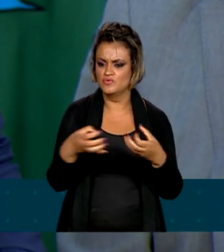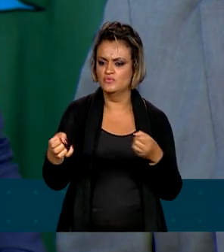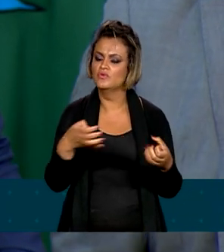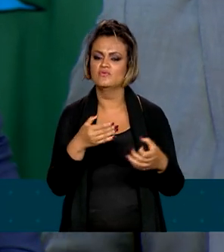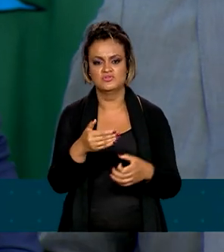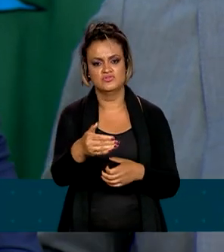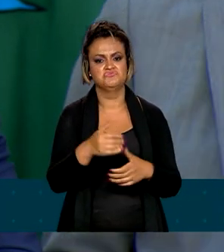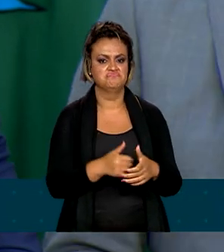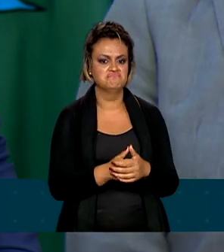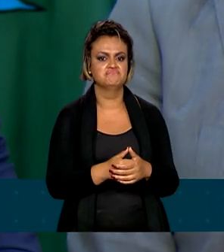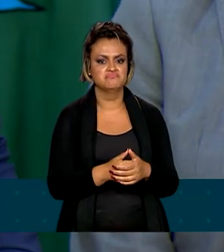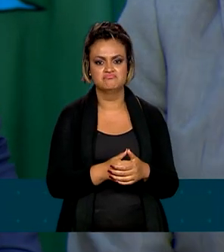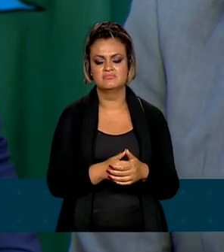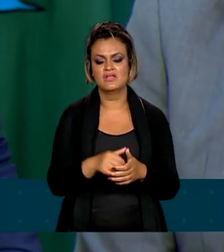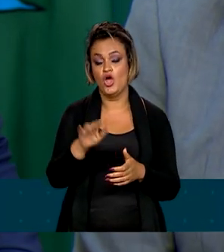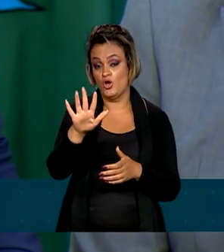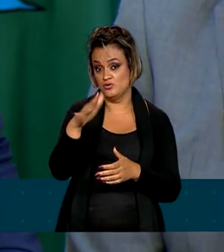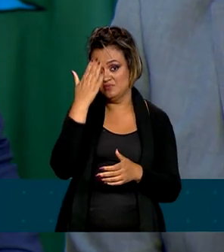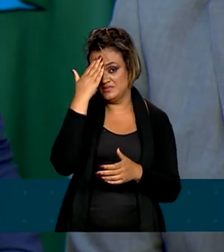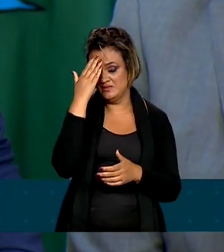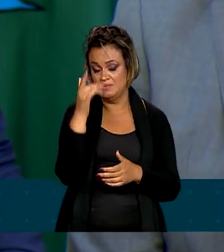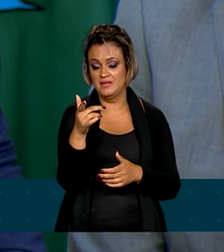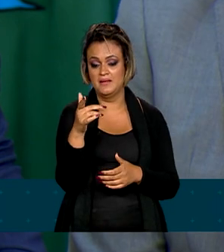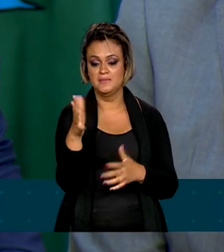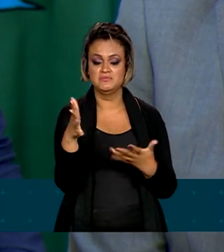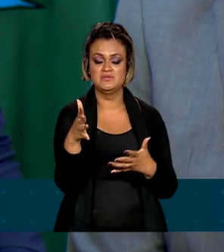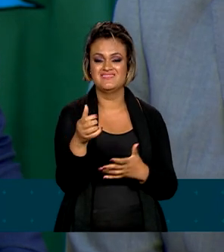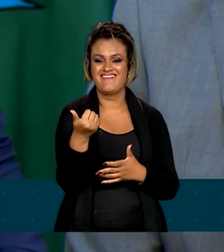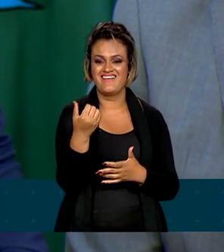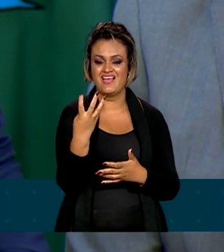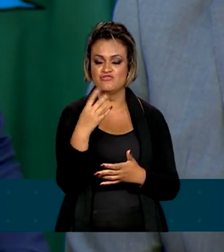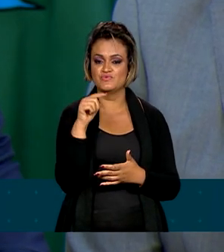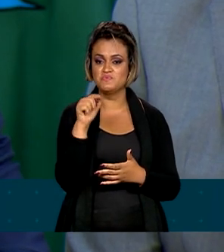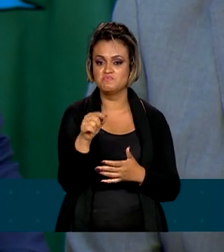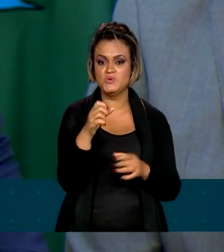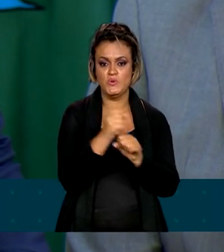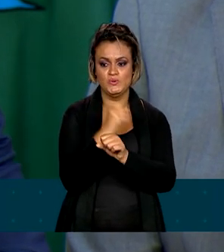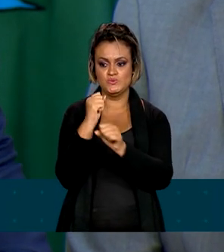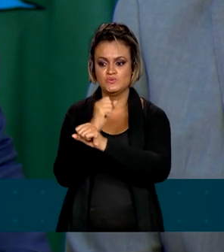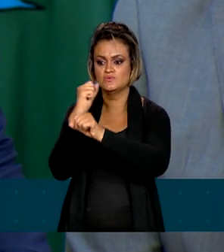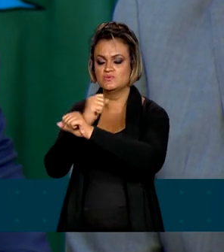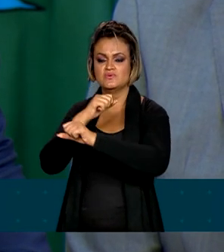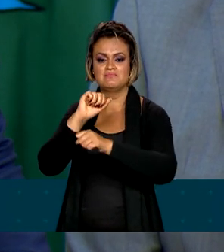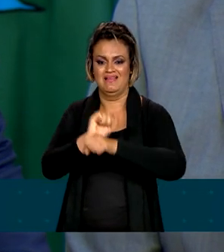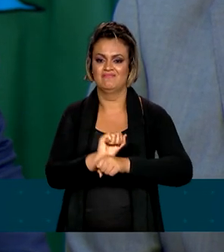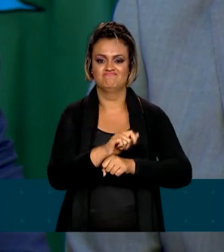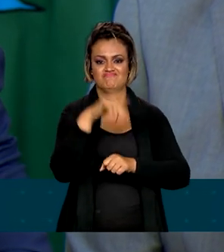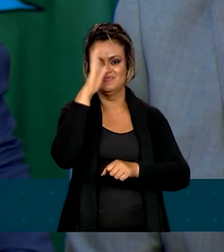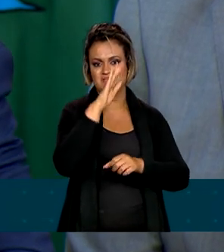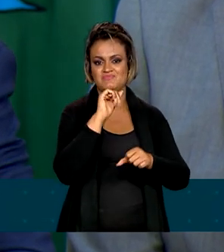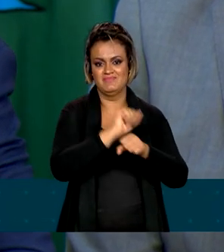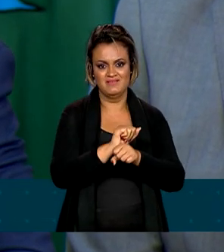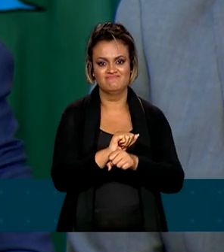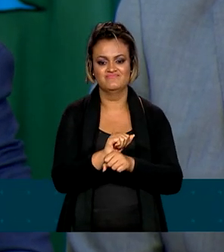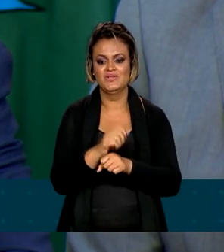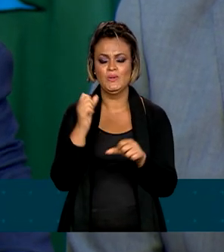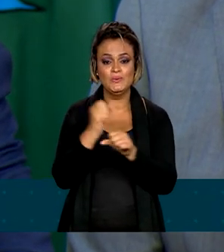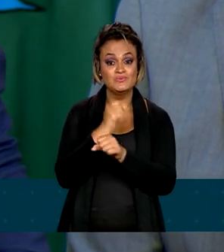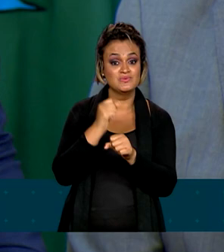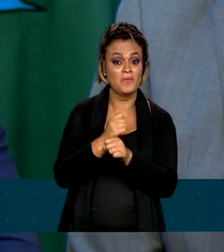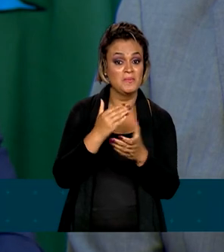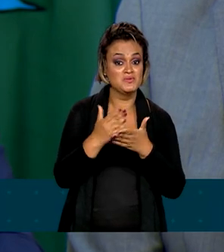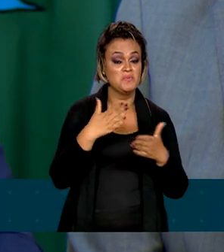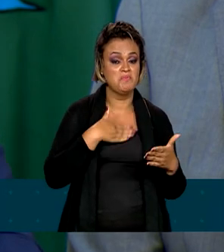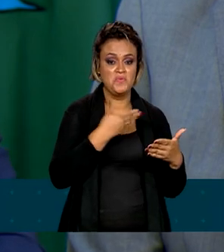acontecer. Nós temos, só para vocês terem ideia, mais de 14 mil obras paralisadas nesse país. Obras que começou no